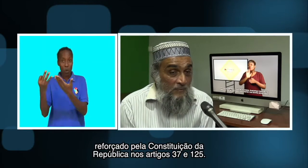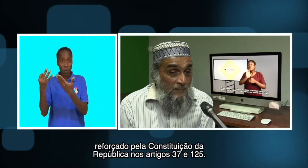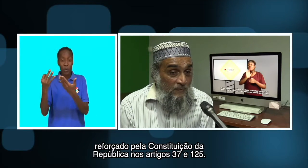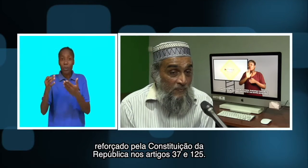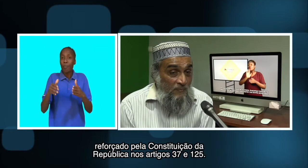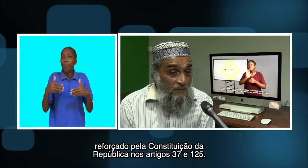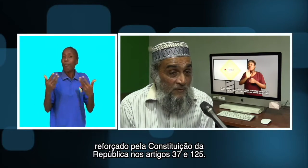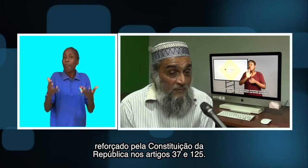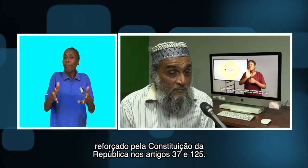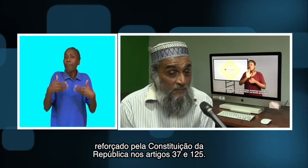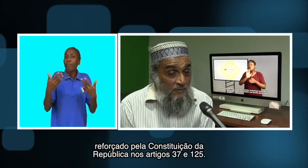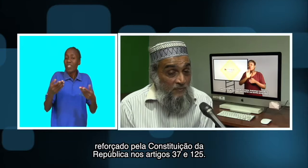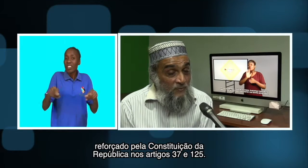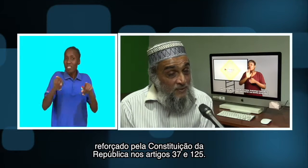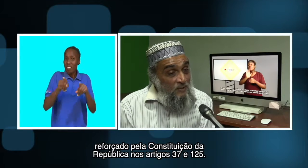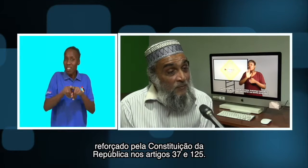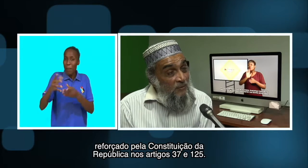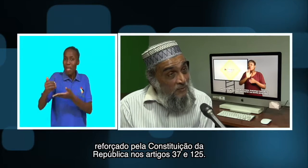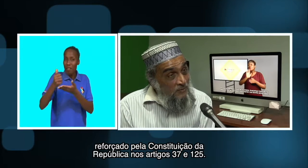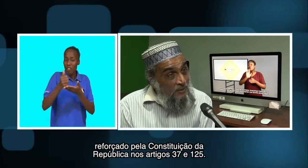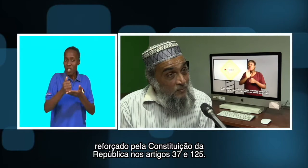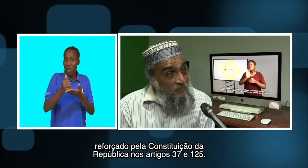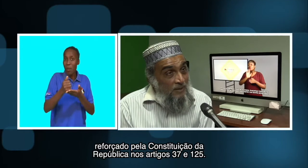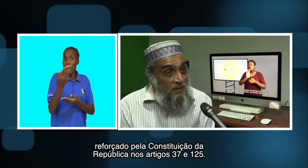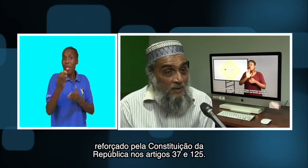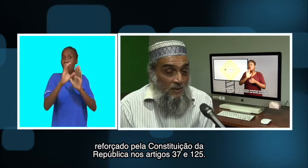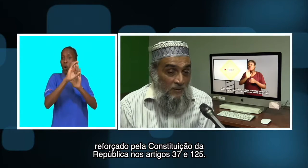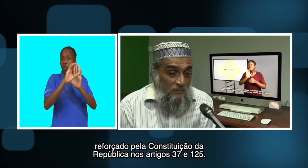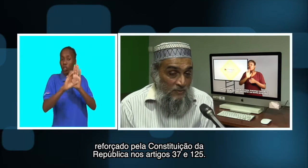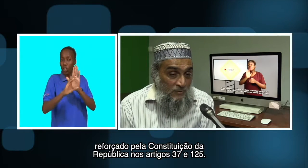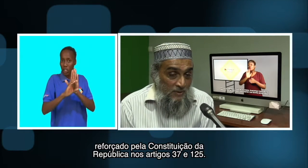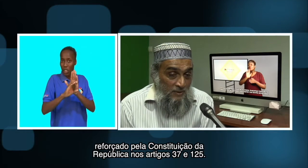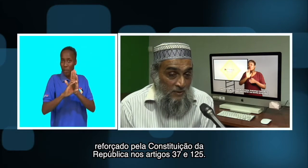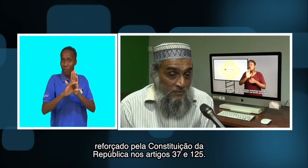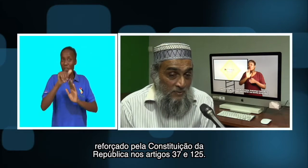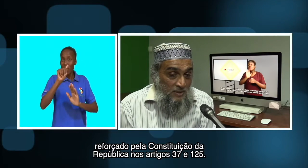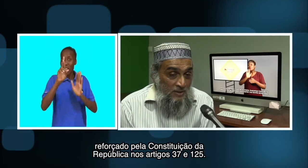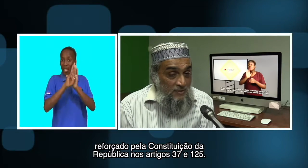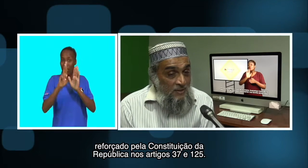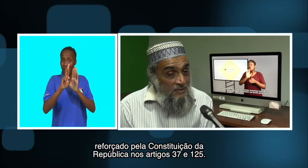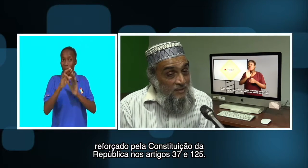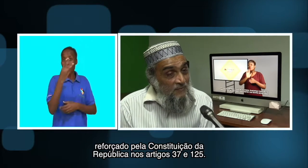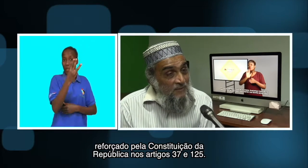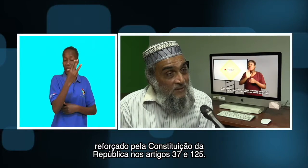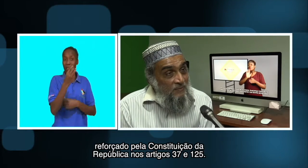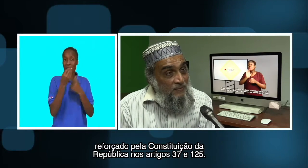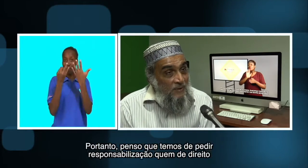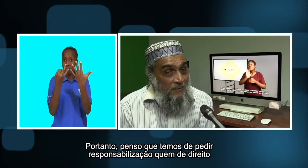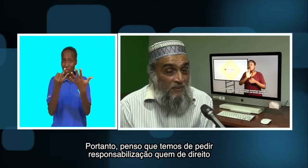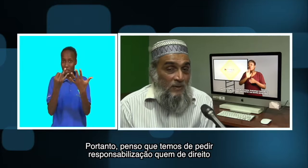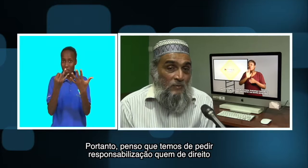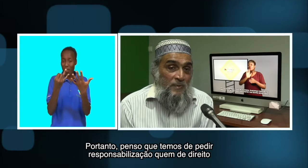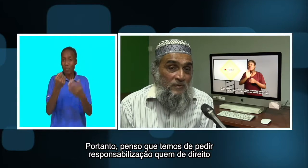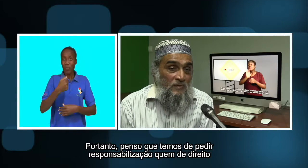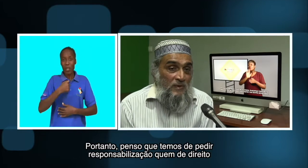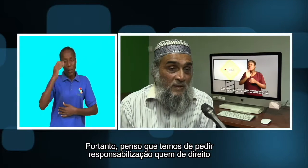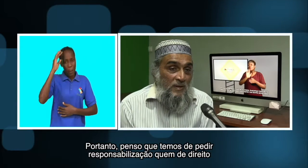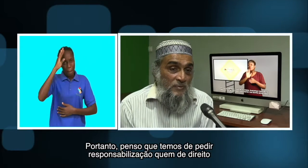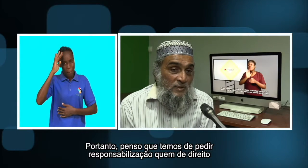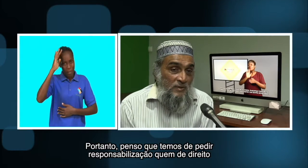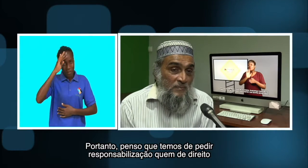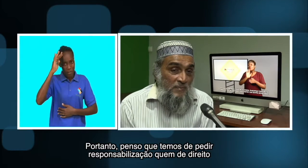reforçado pela Constituição da República nos seus artigos 37 e 125. Portanto, eu